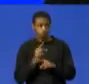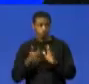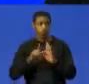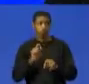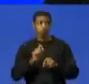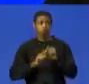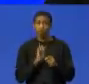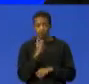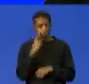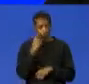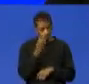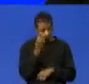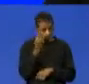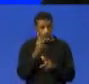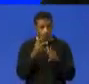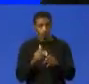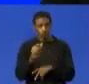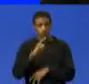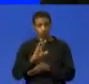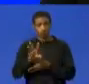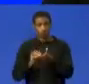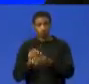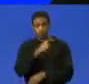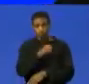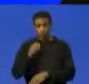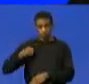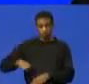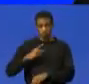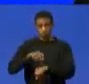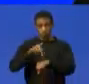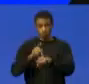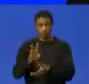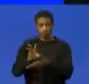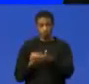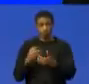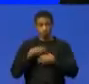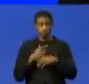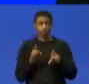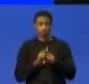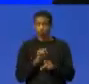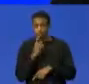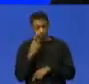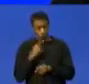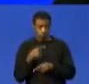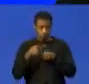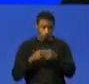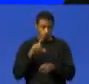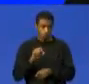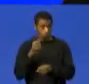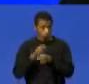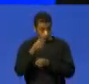baseados naquela experiência da missão que foi enviada à China nacionalista. Posteriormente, mais ou menos 10 anos